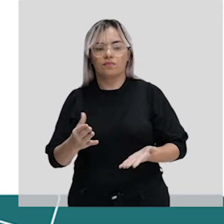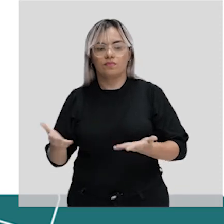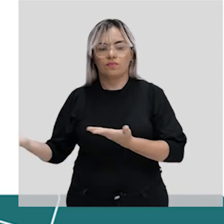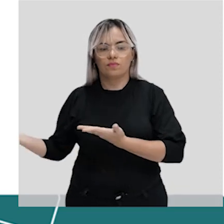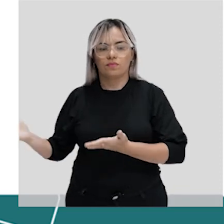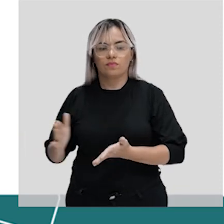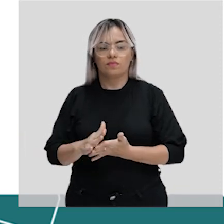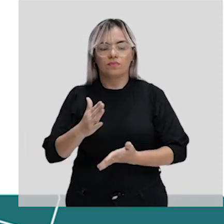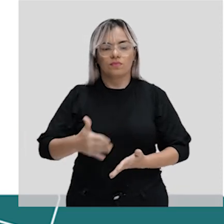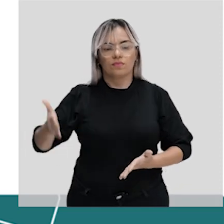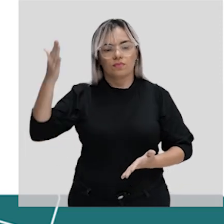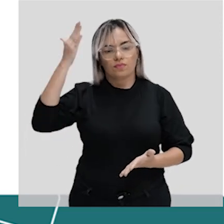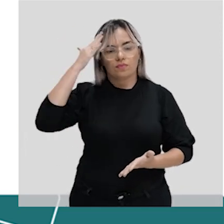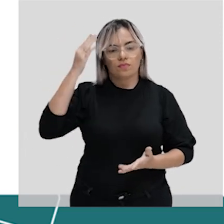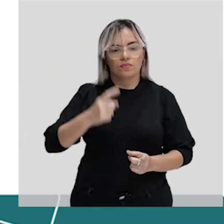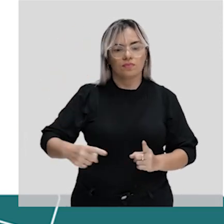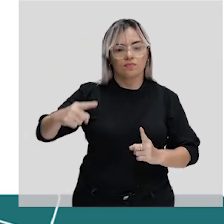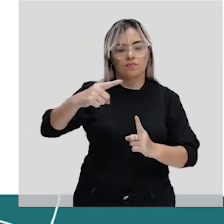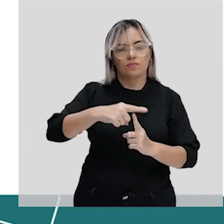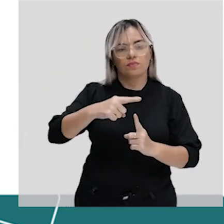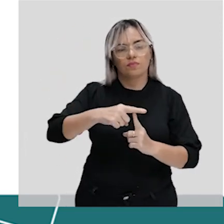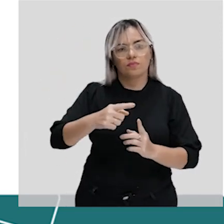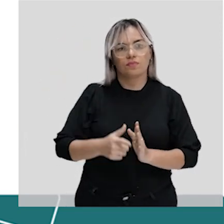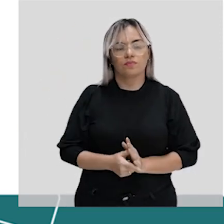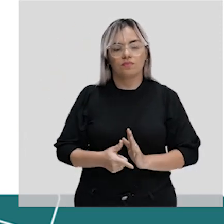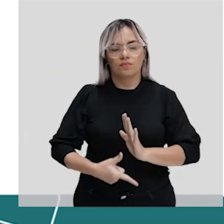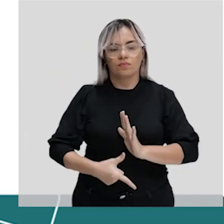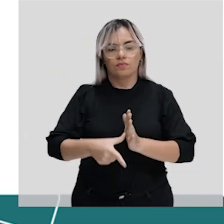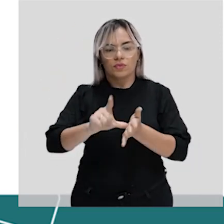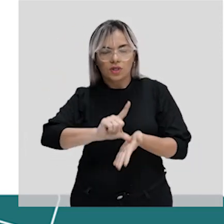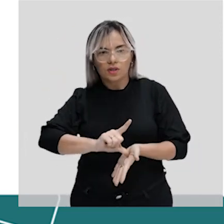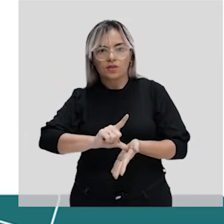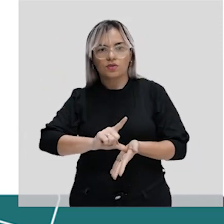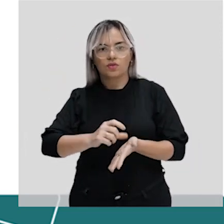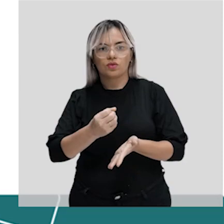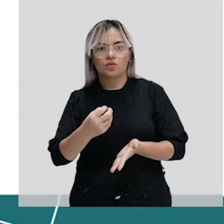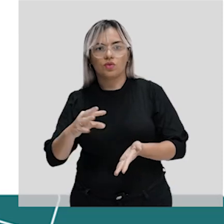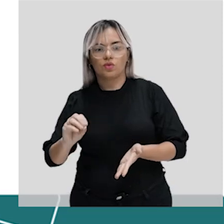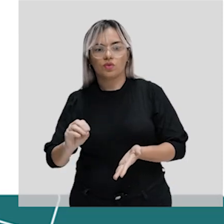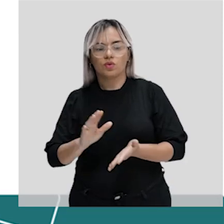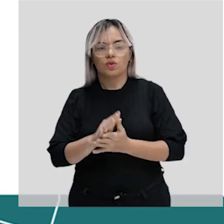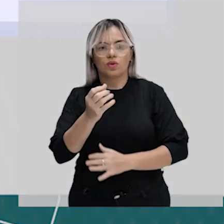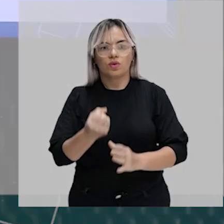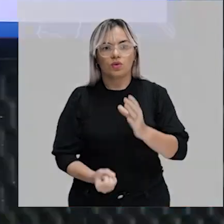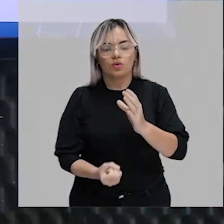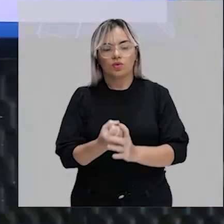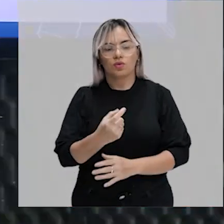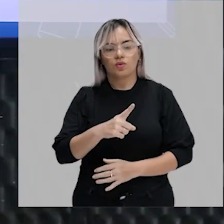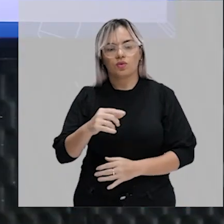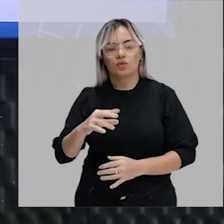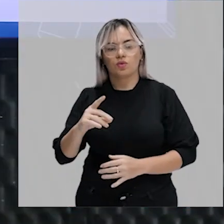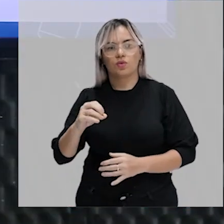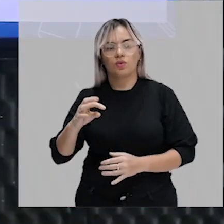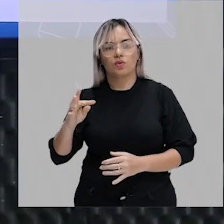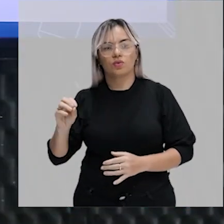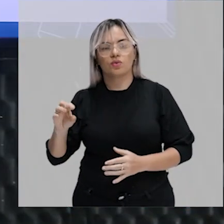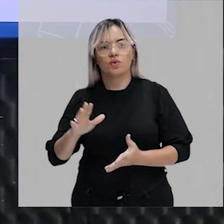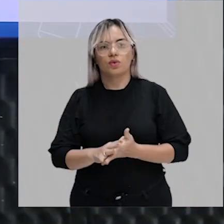só para vocês entenderem o que é mecanismo pré-zigótico. O termo pré é antes da formação do zigoto, ou